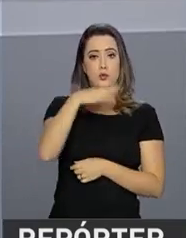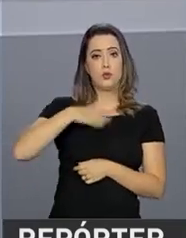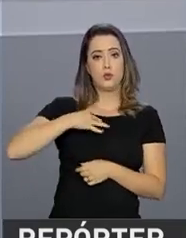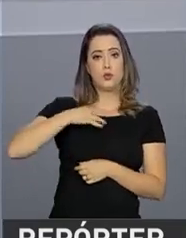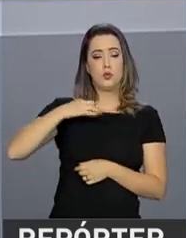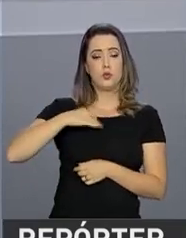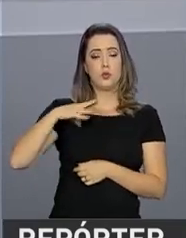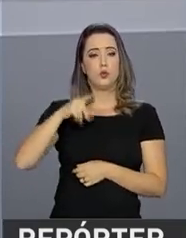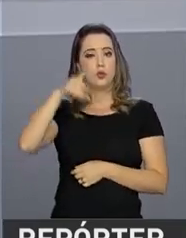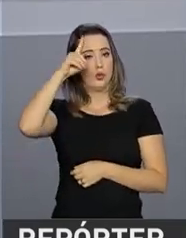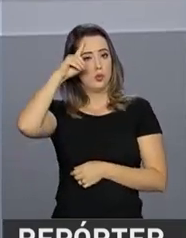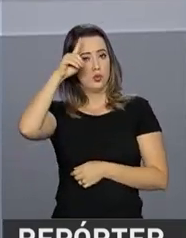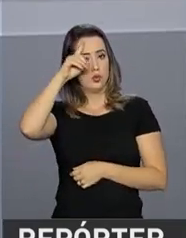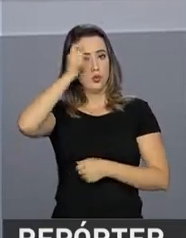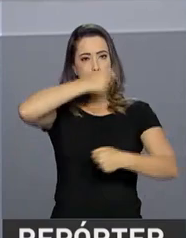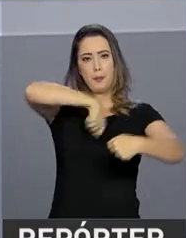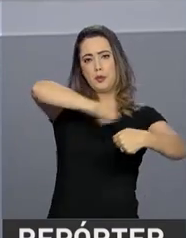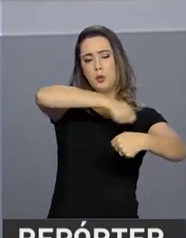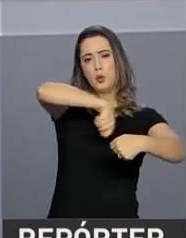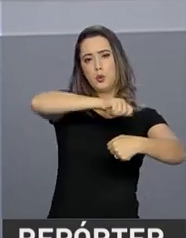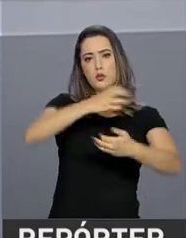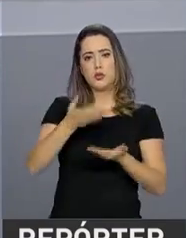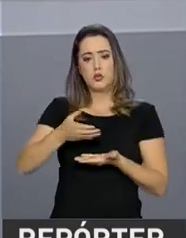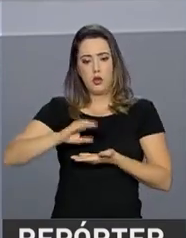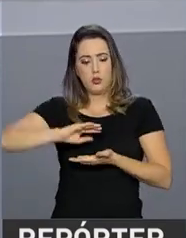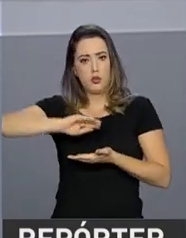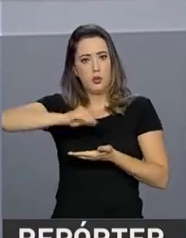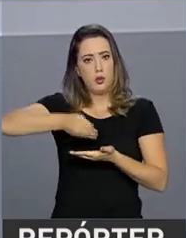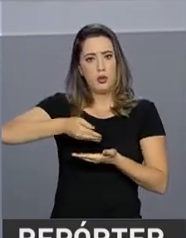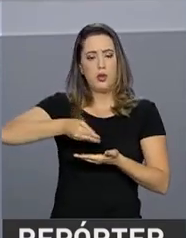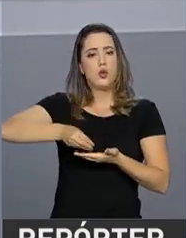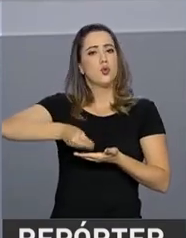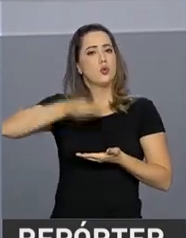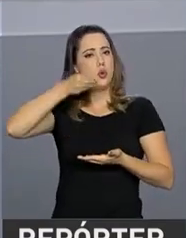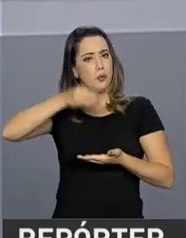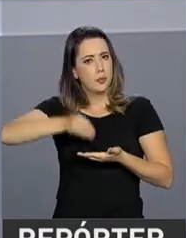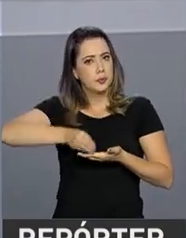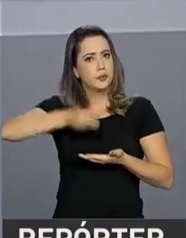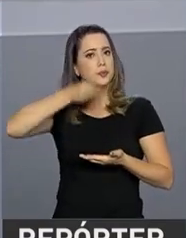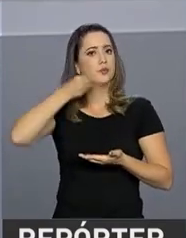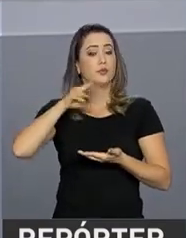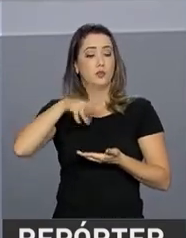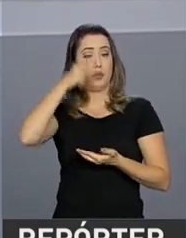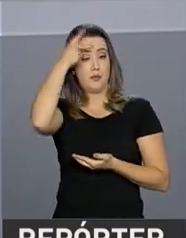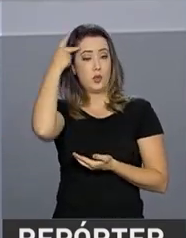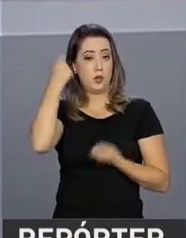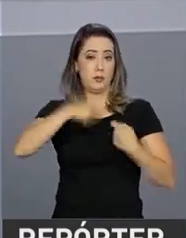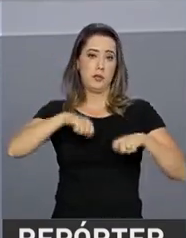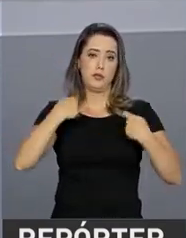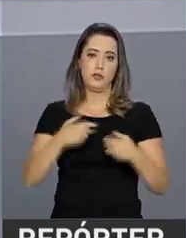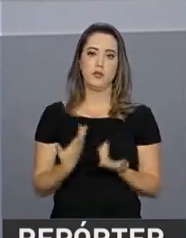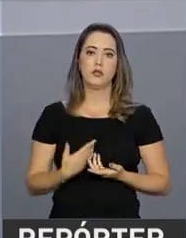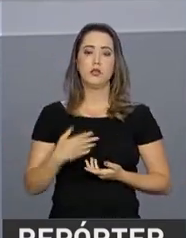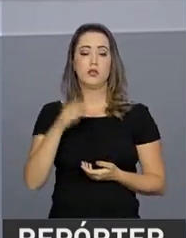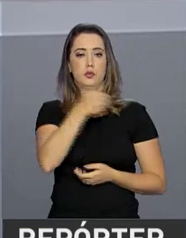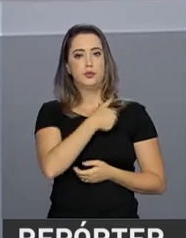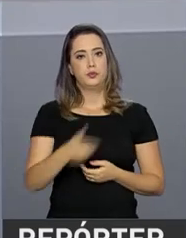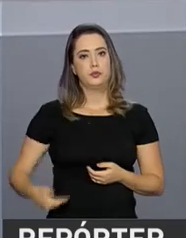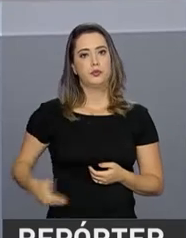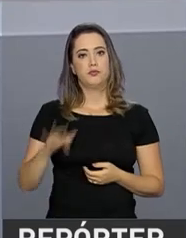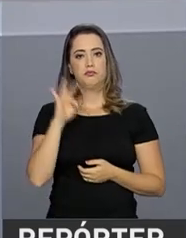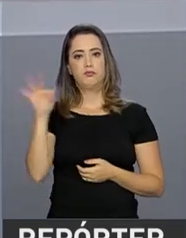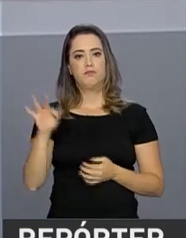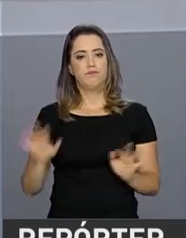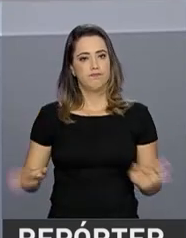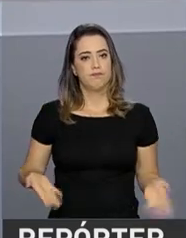para preparar e distribuir sopa quem precisa o governo federal quer incentivar e reconhecer esse tipo de ação do país com o